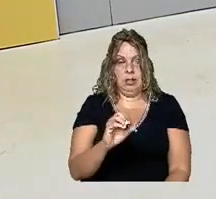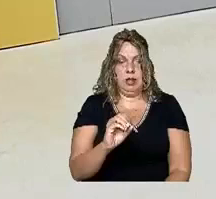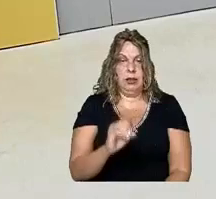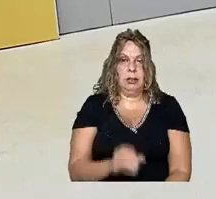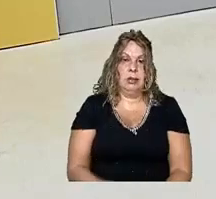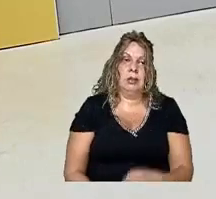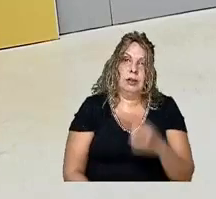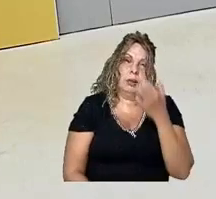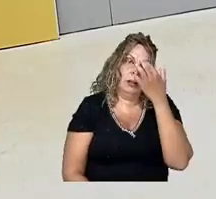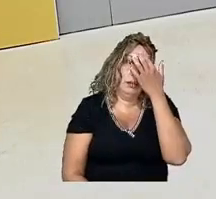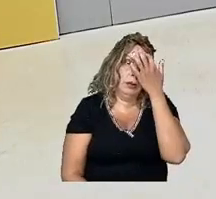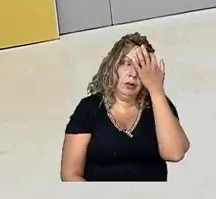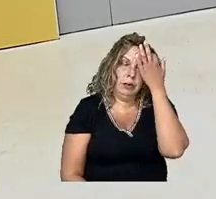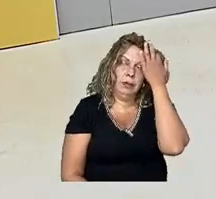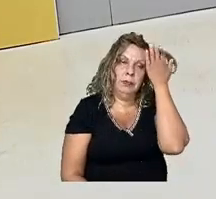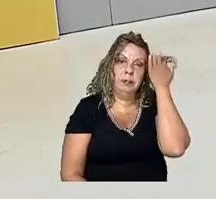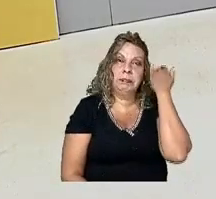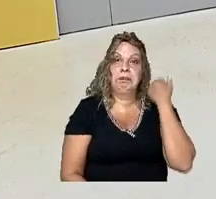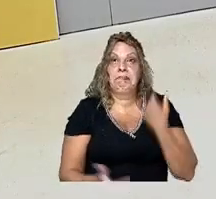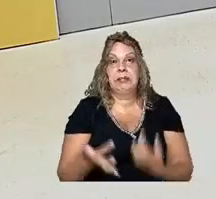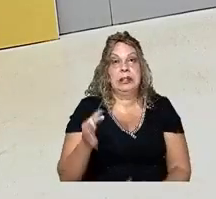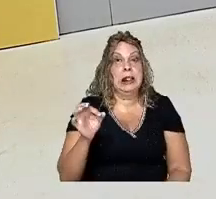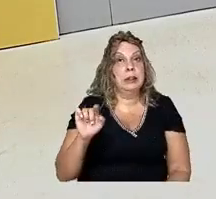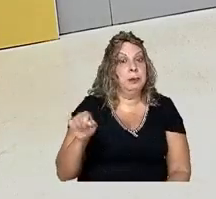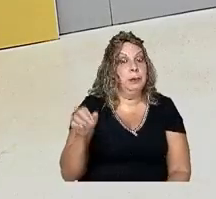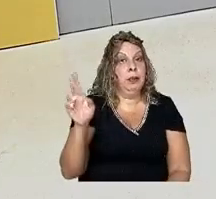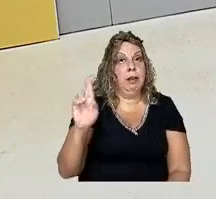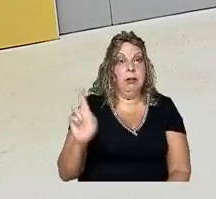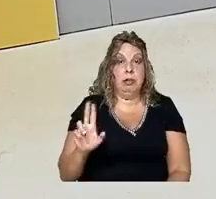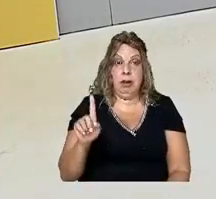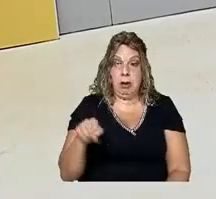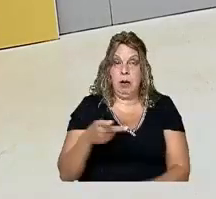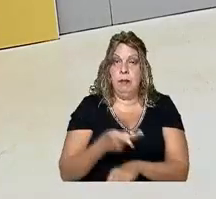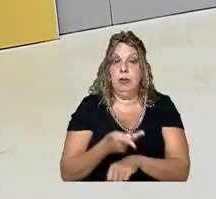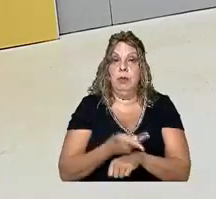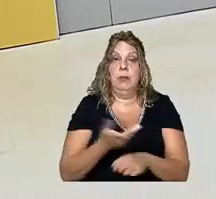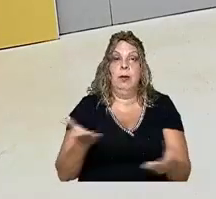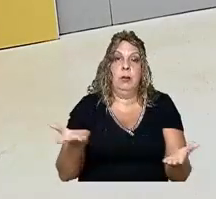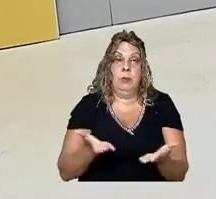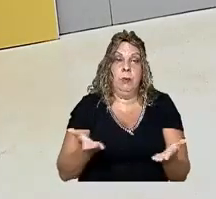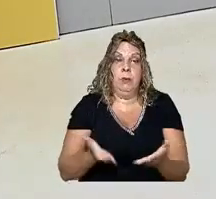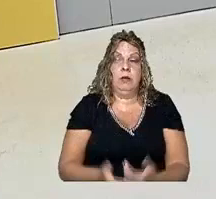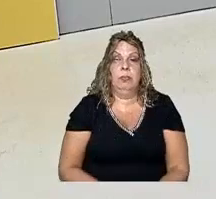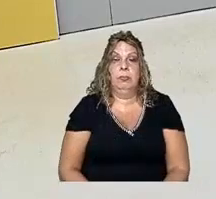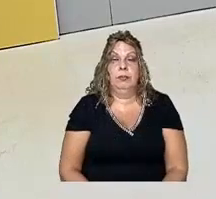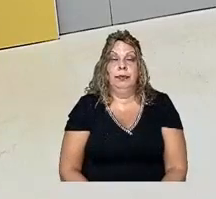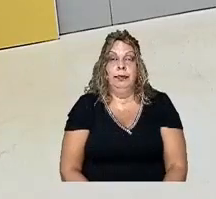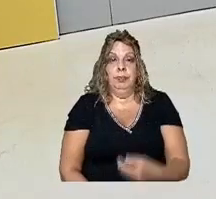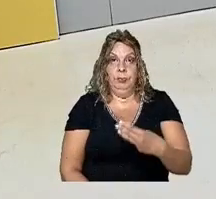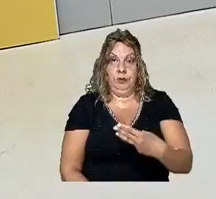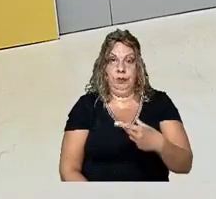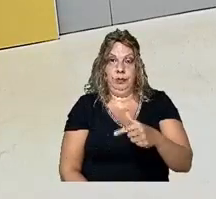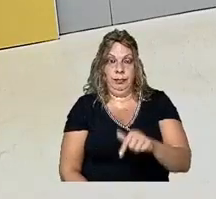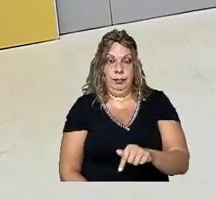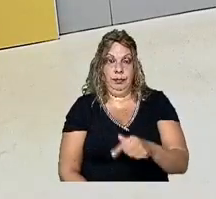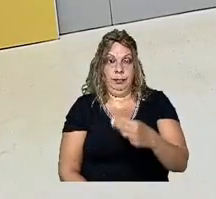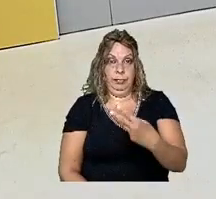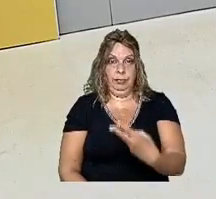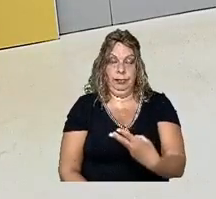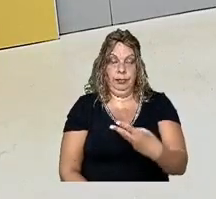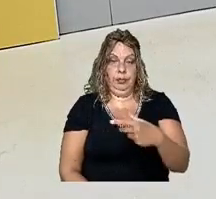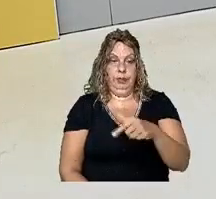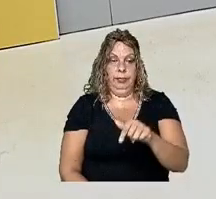10. 10 mil reais é o prêmio. 10 mil reais para você. Marcou bolinha 10, marque